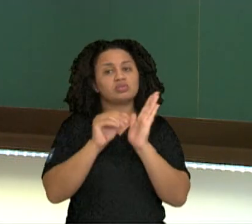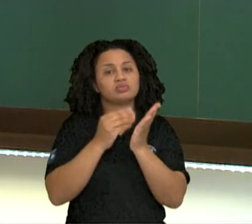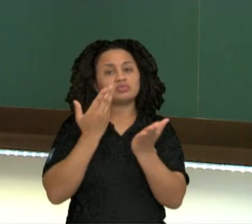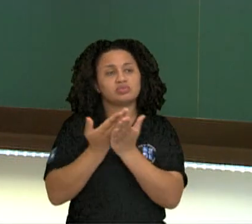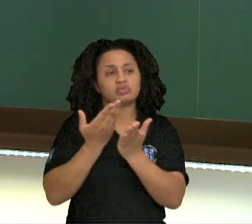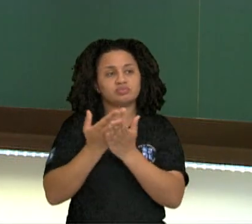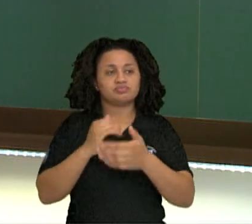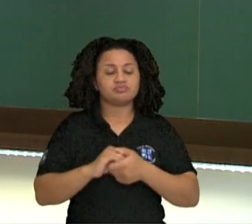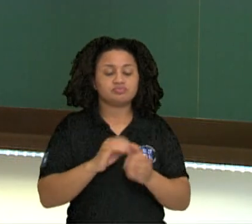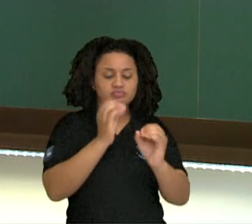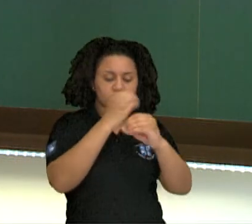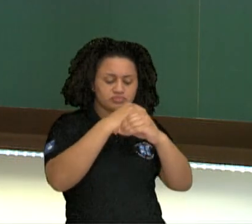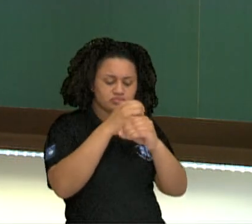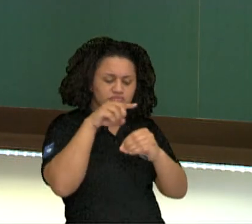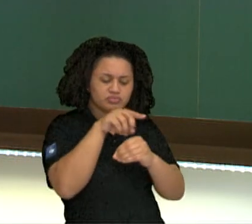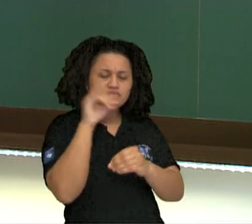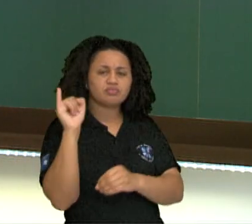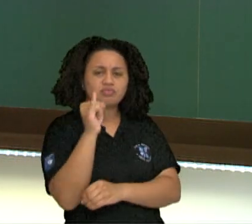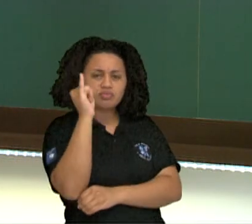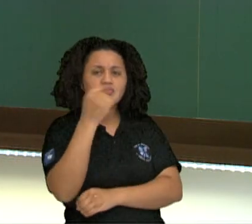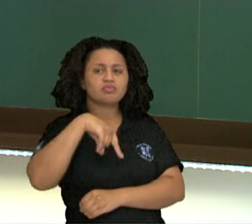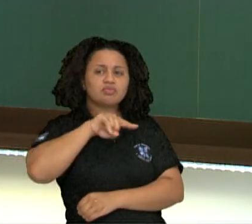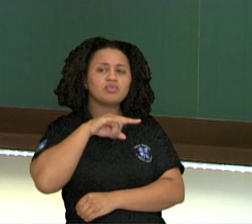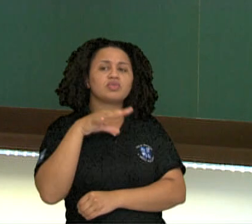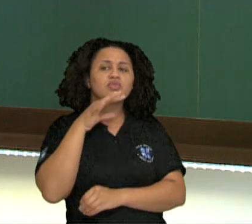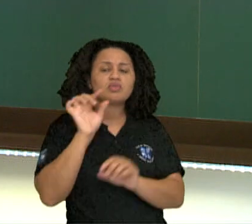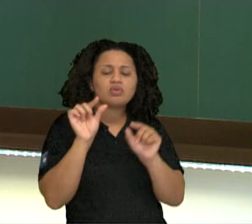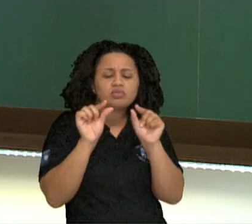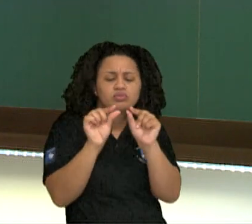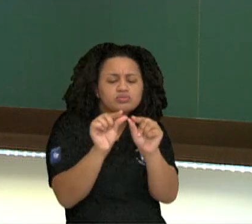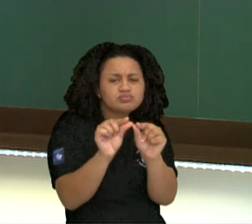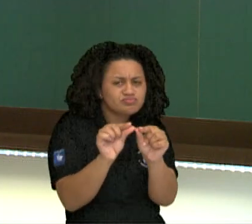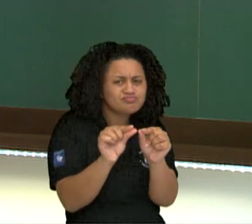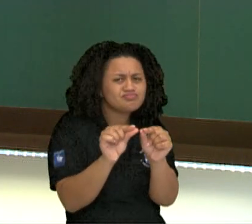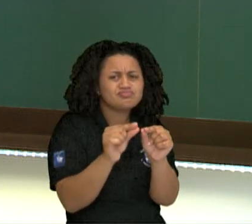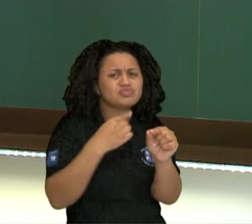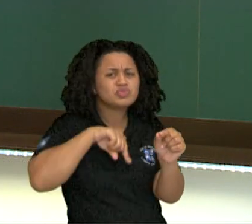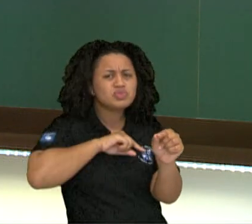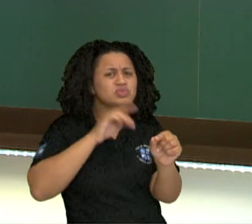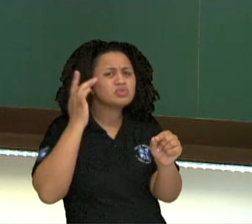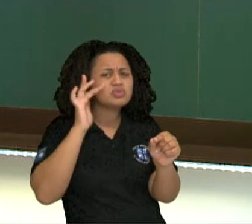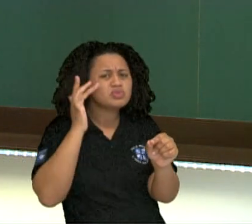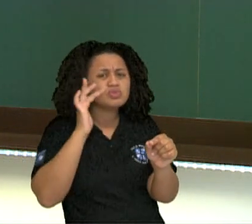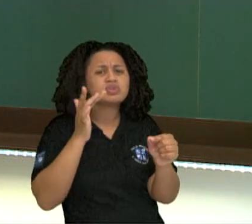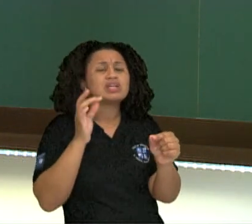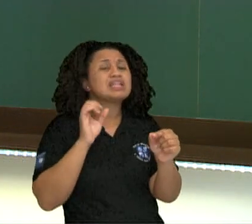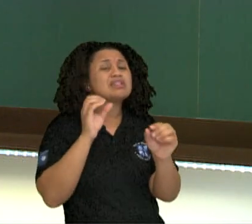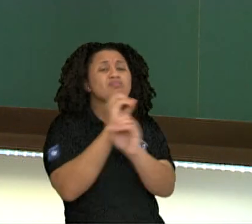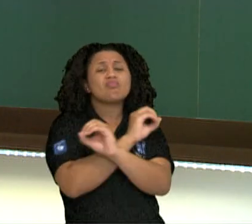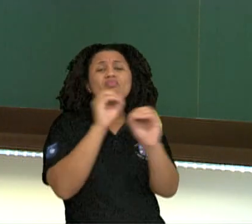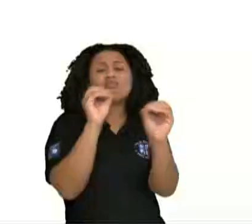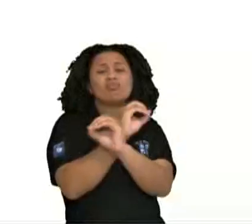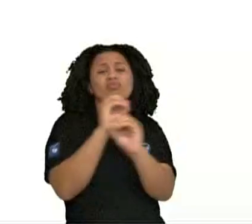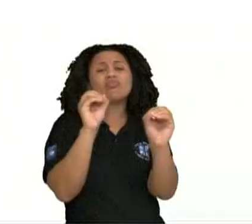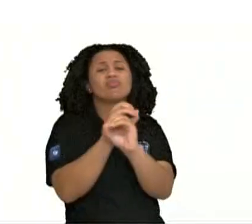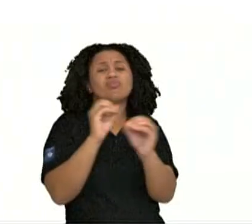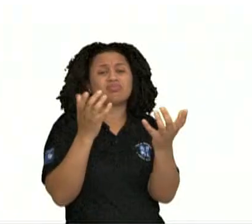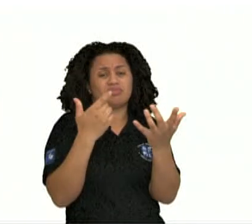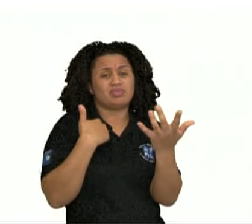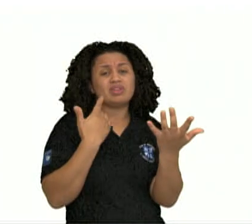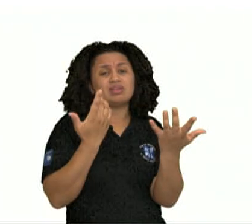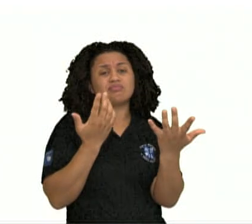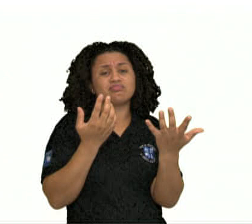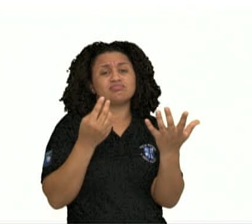instrumento essencial para conhecermos o mundo microscópico nós não sabíamos nada absolutamente nada do